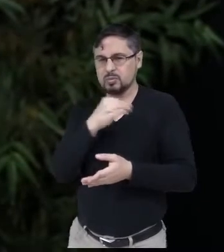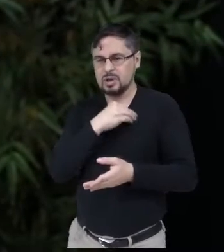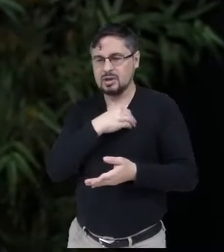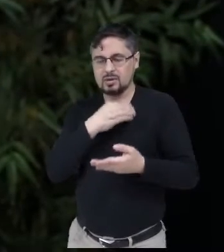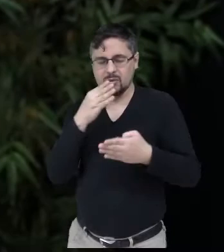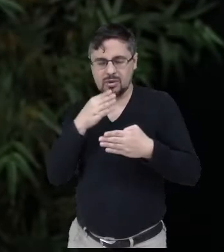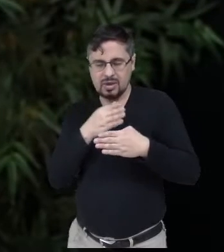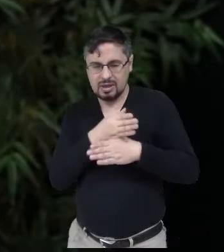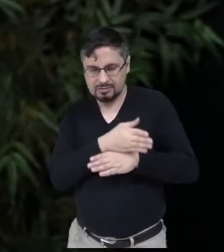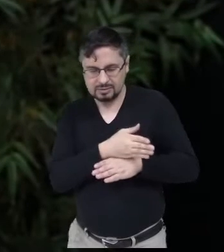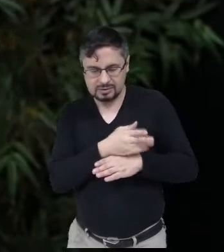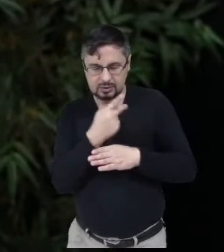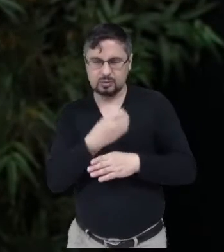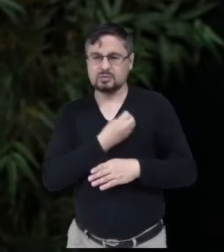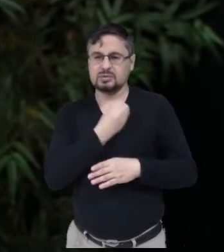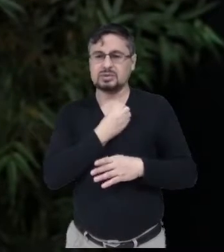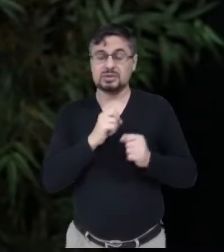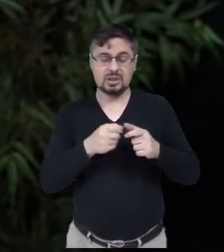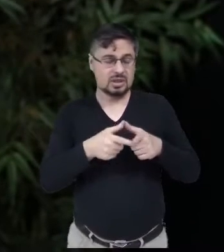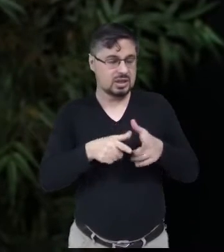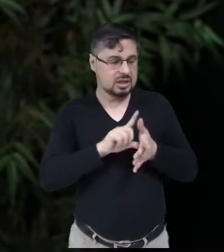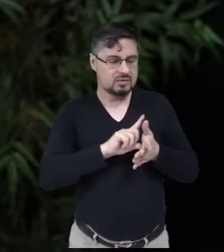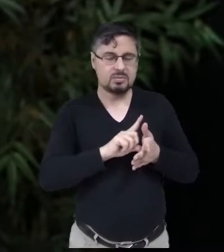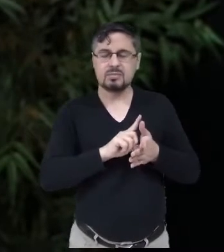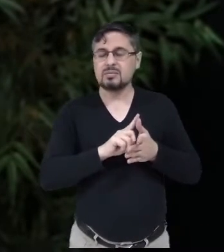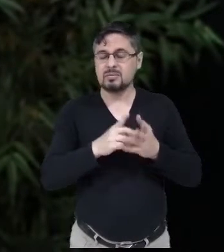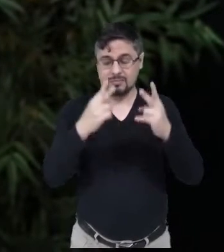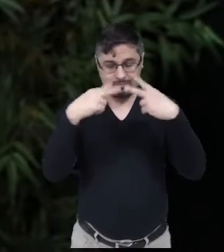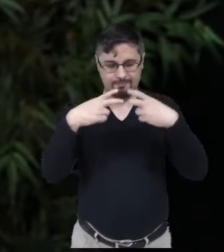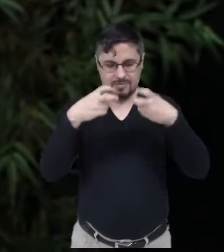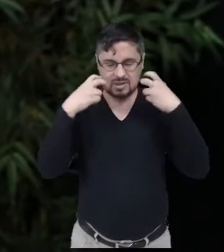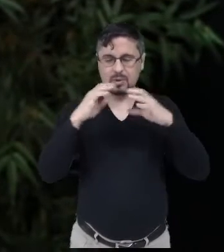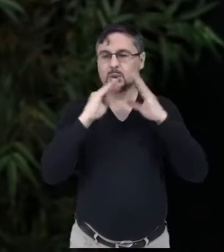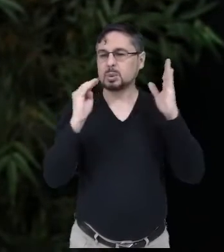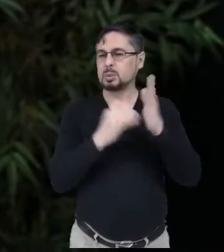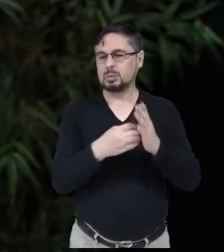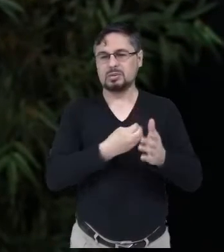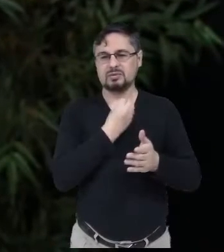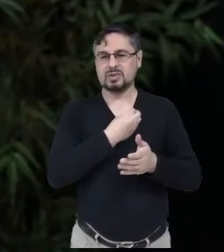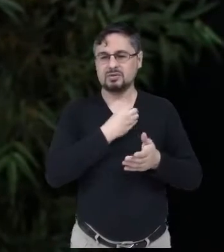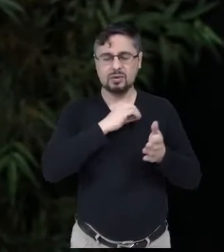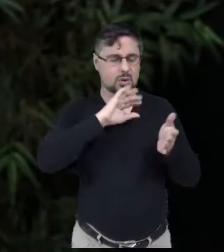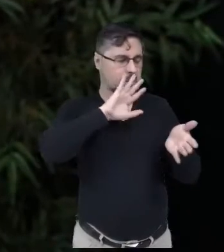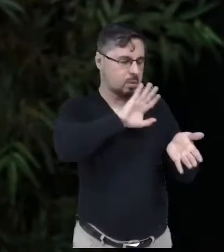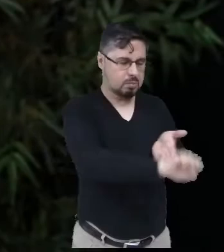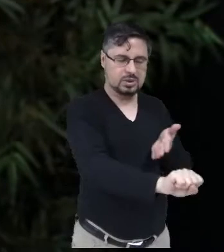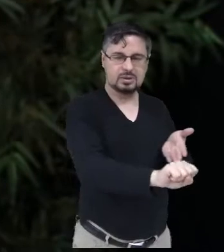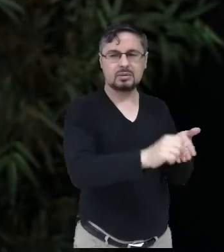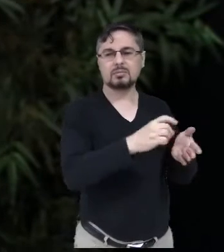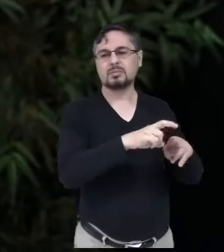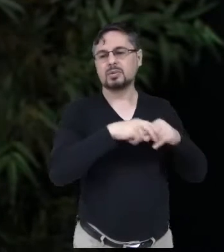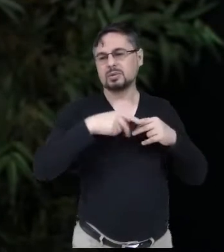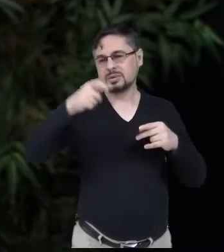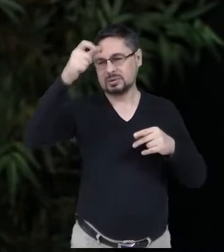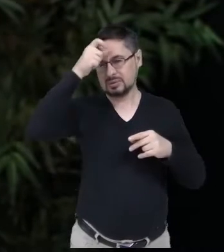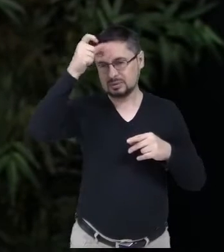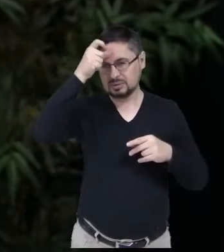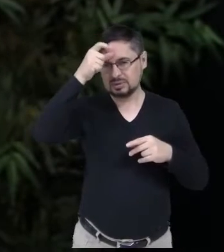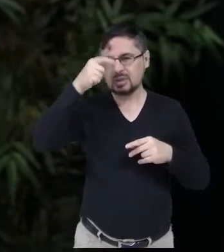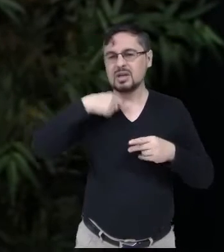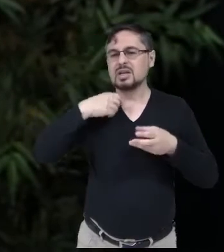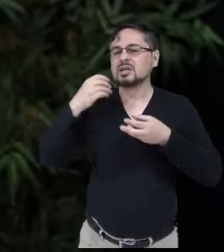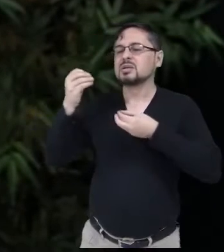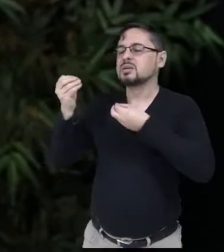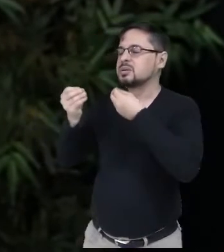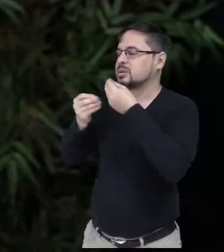perceba, toda a sua vida foi arruinada e saqueada por Satanás. O pecado é sutil e ele entra